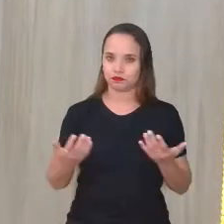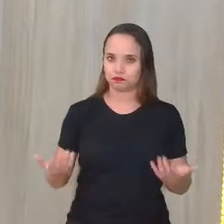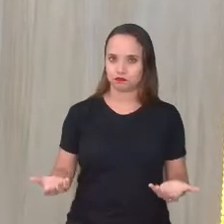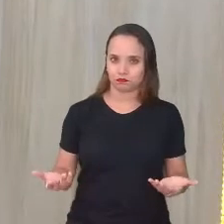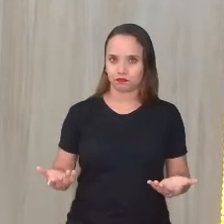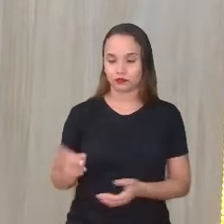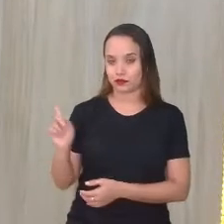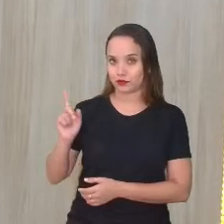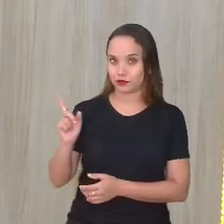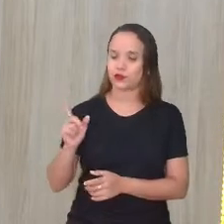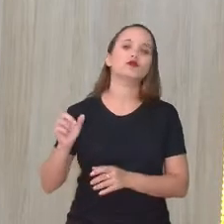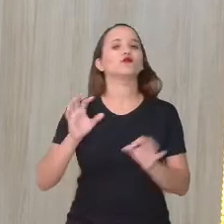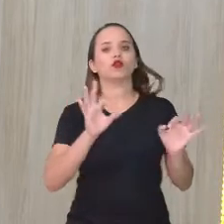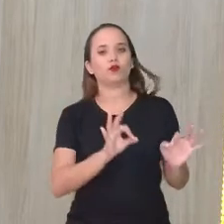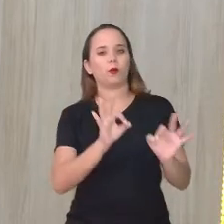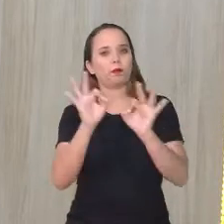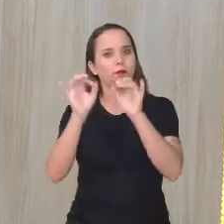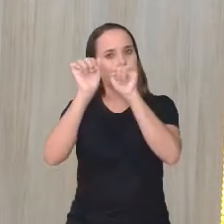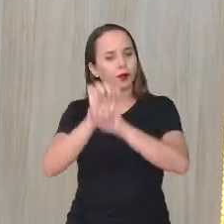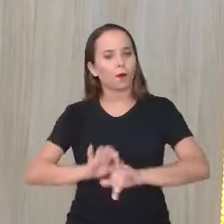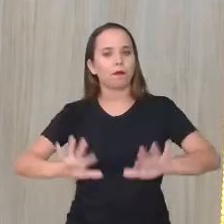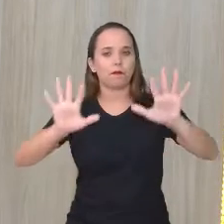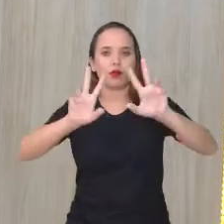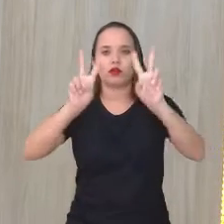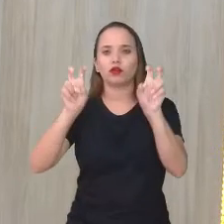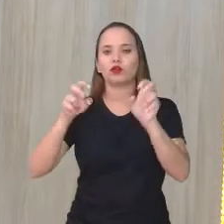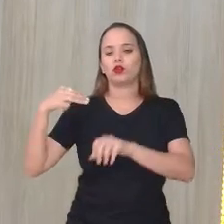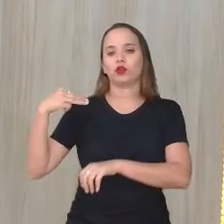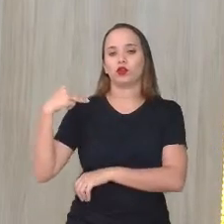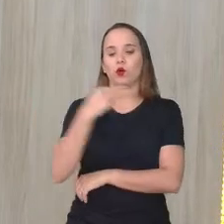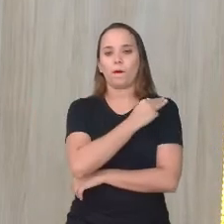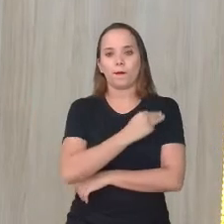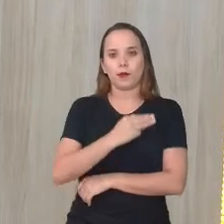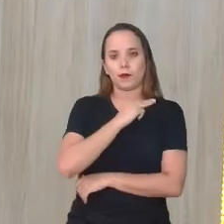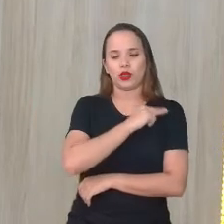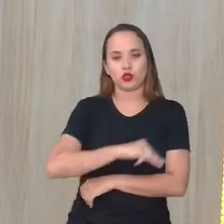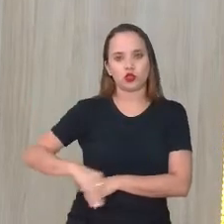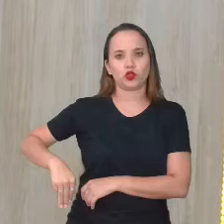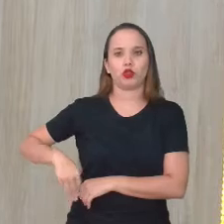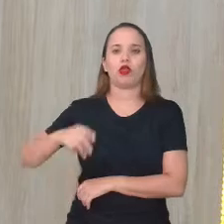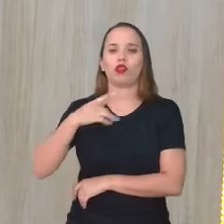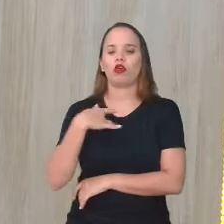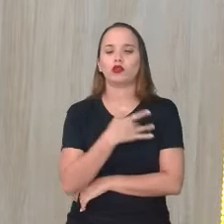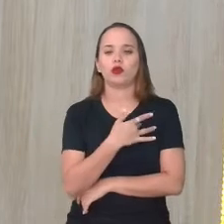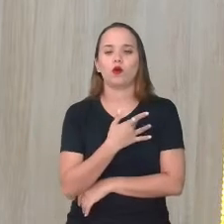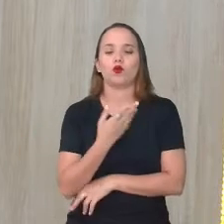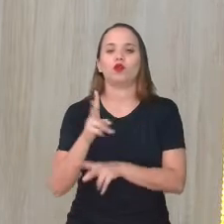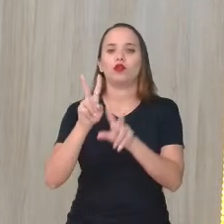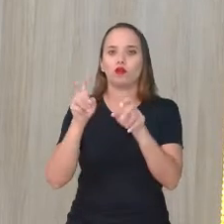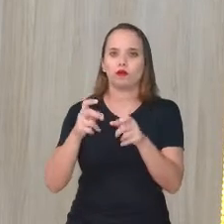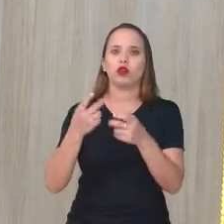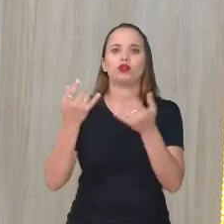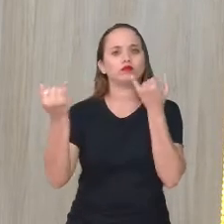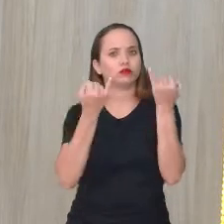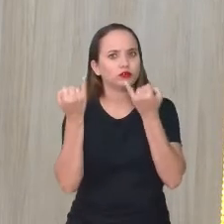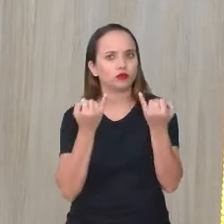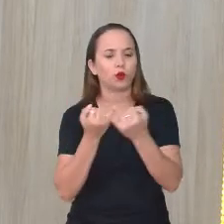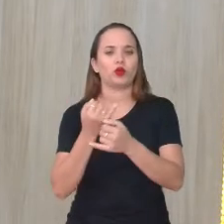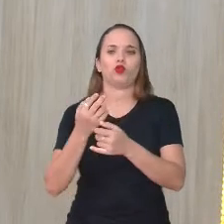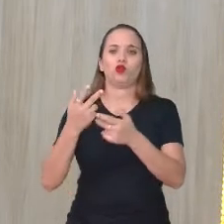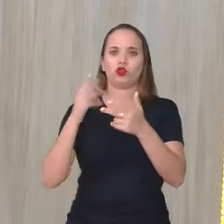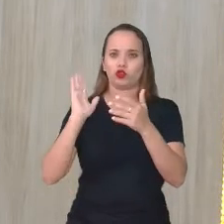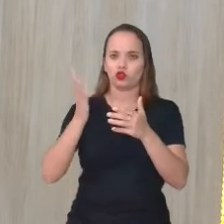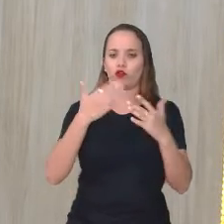Então, esse foi um comercial, né, do nosso Ministério da Saúde e vem falando justamente desses dados que a gente vem